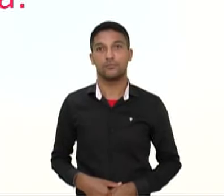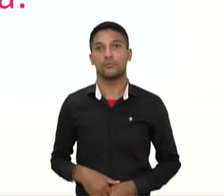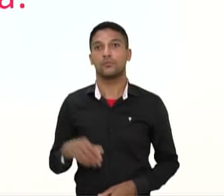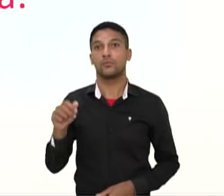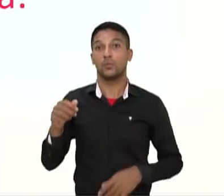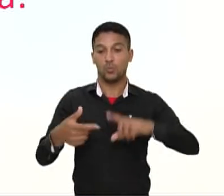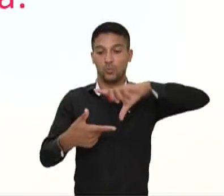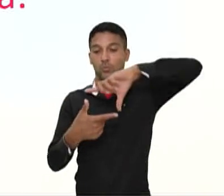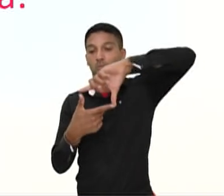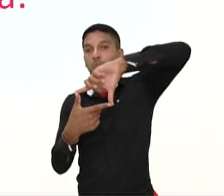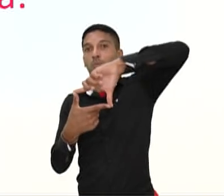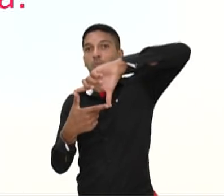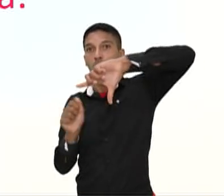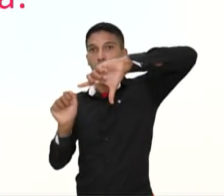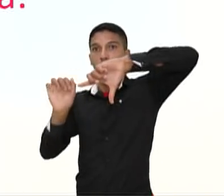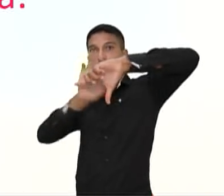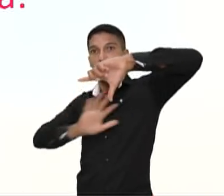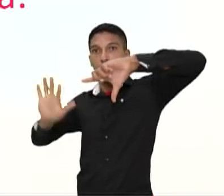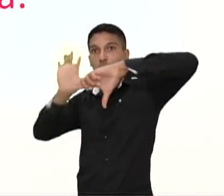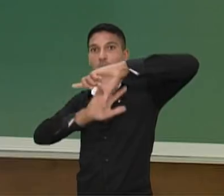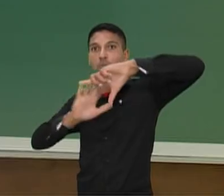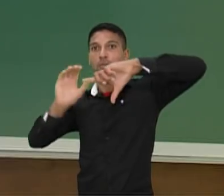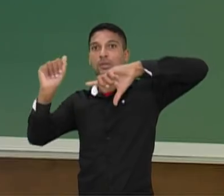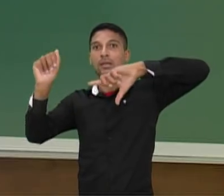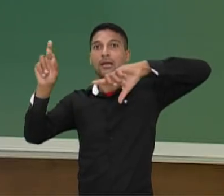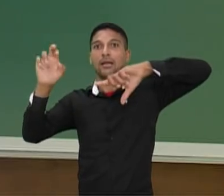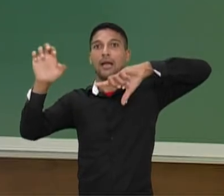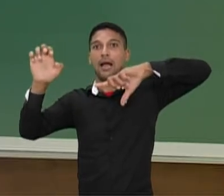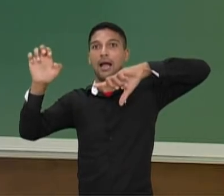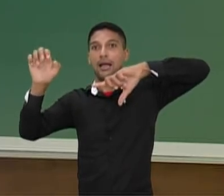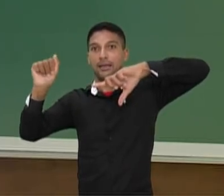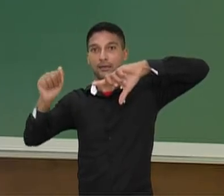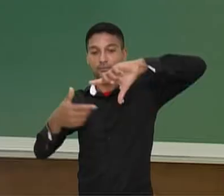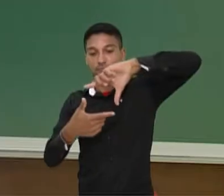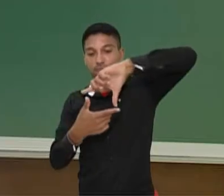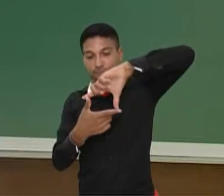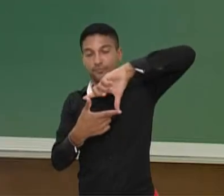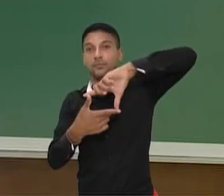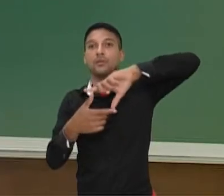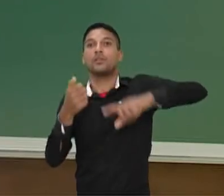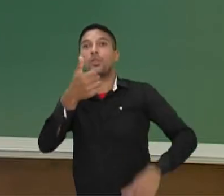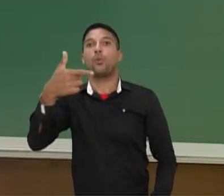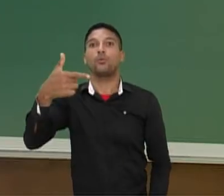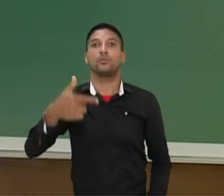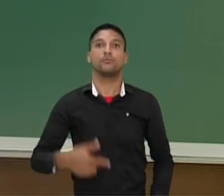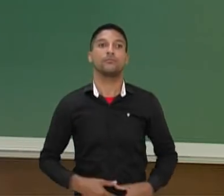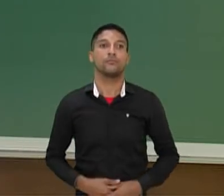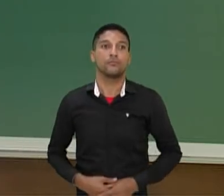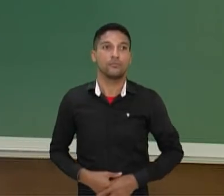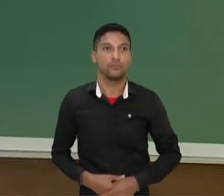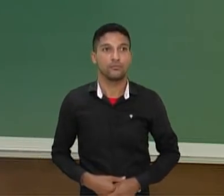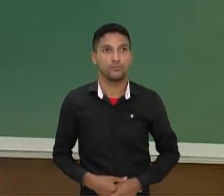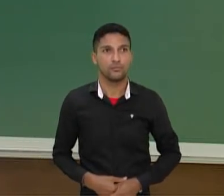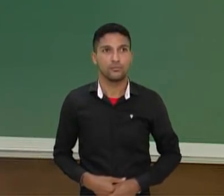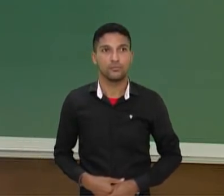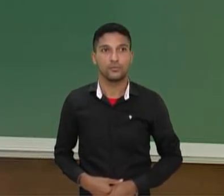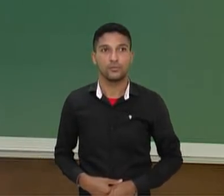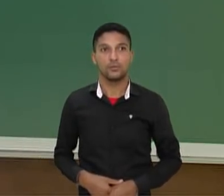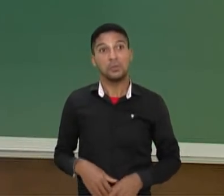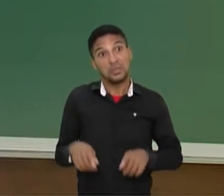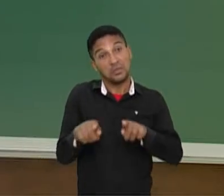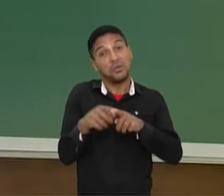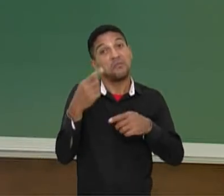ali, ok? Por que será que tem essas outras opções ali, ó? Quer ver uma delas? Se você somar 6 mais